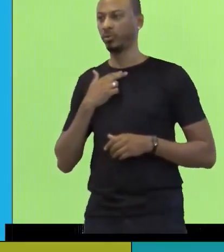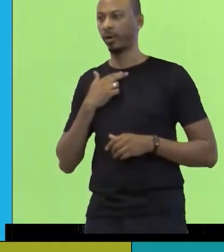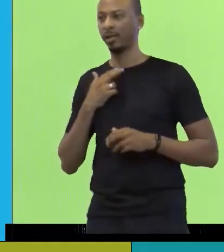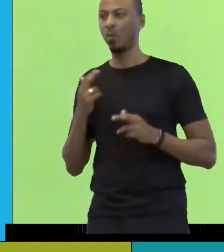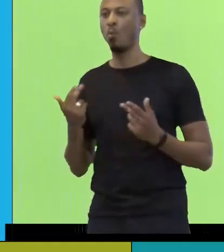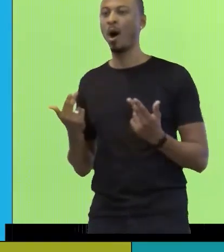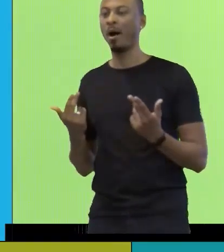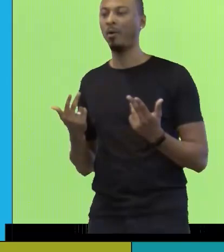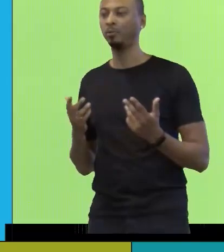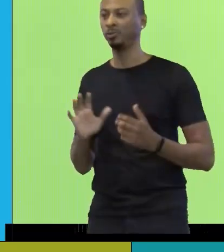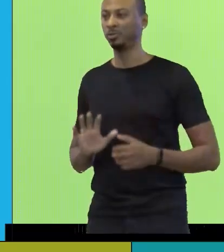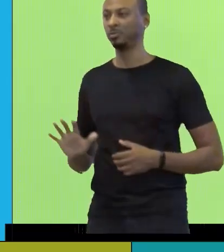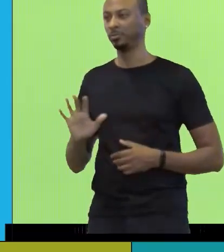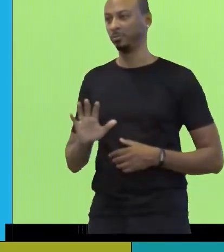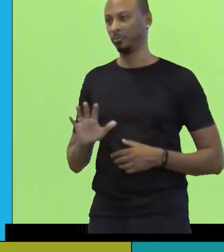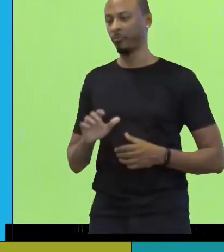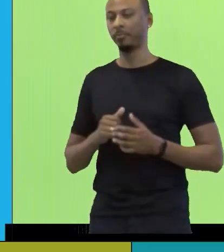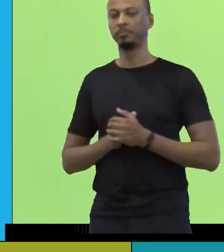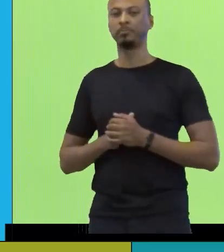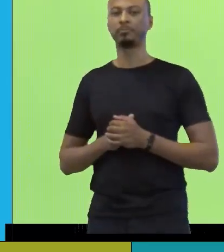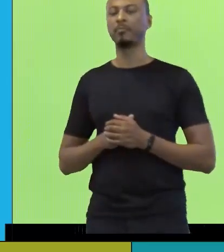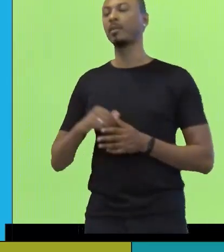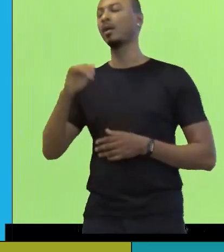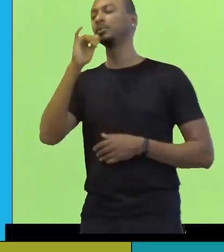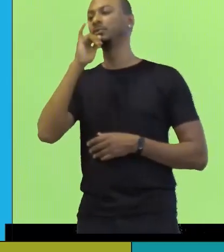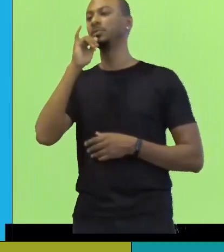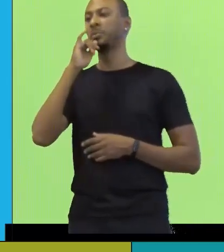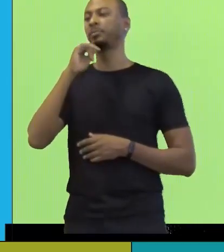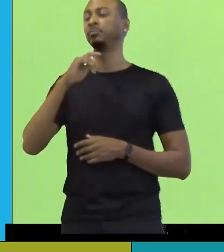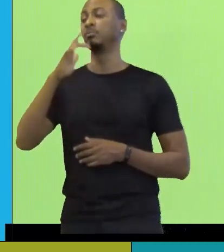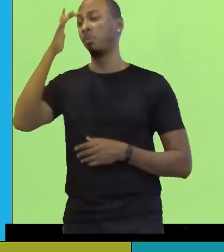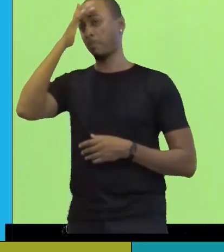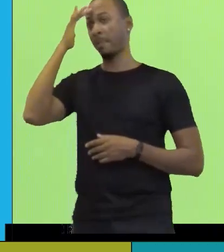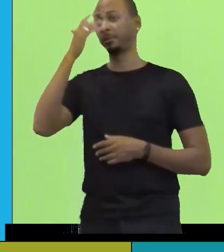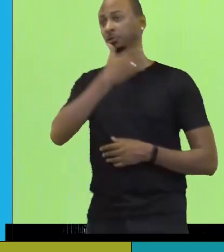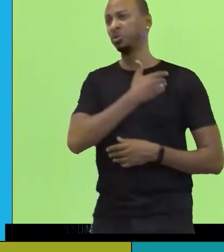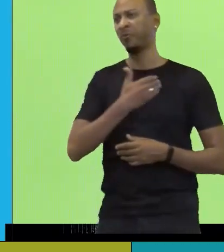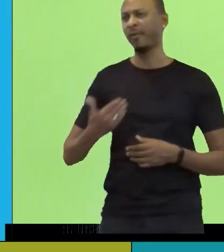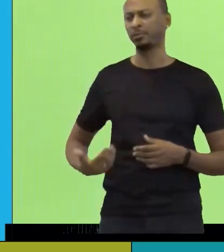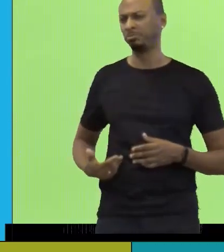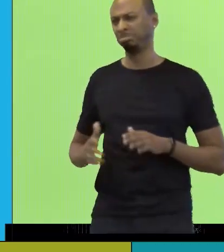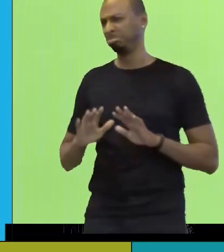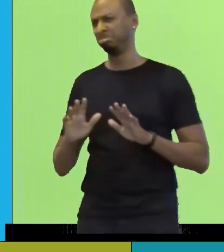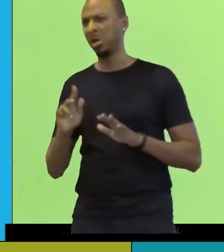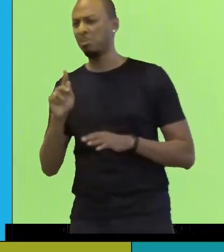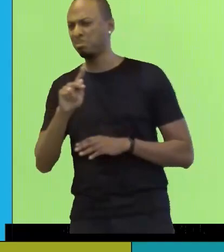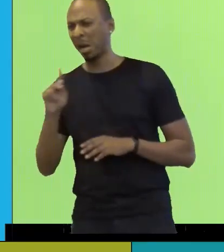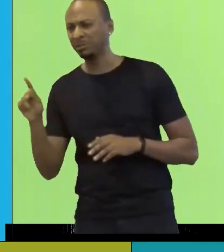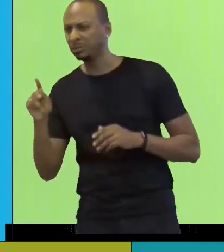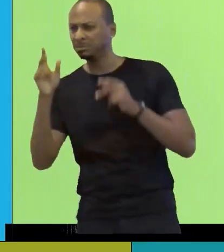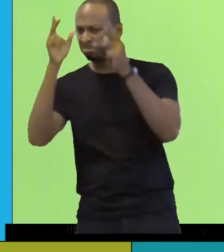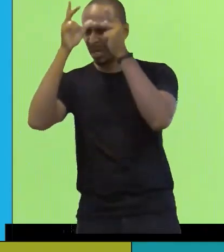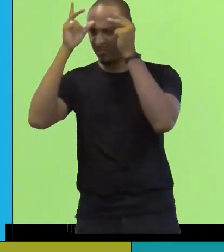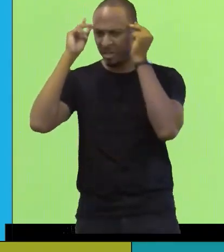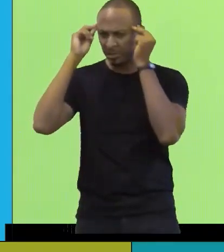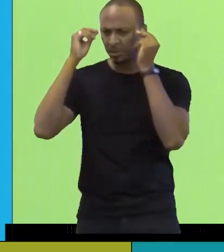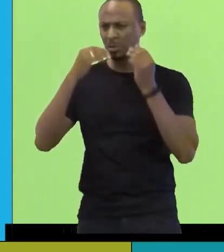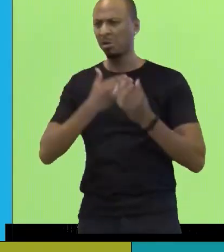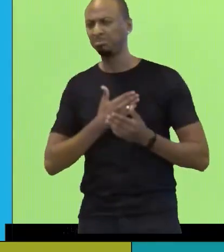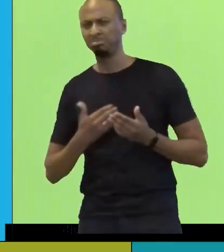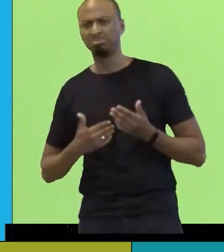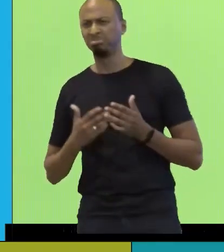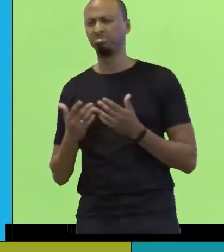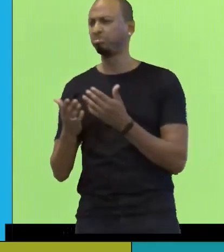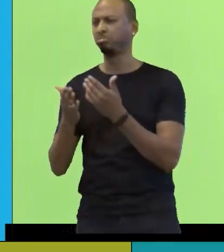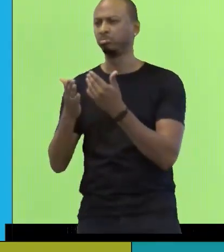Um governante, seja ele um presidente da república, um governador, um prefeito, um senador, deputado,